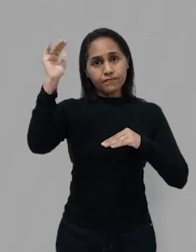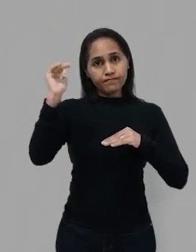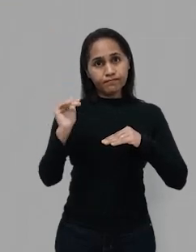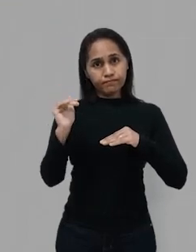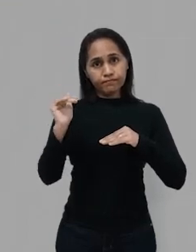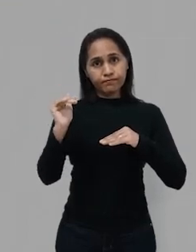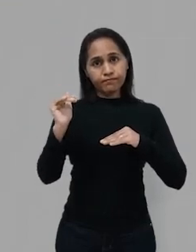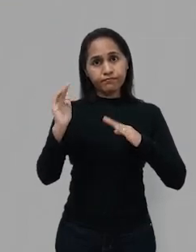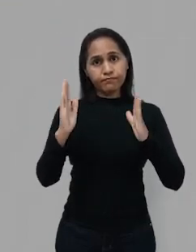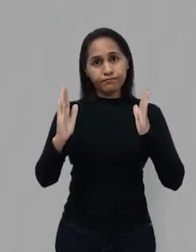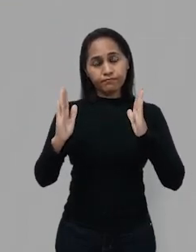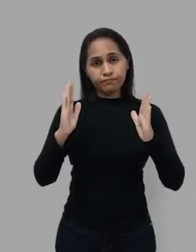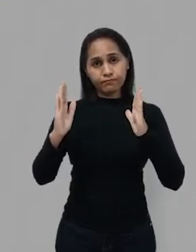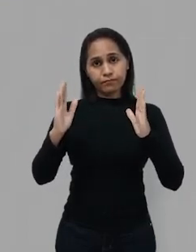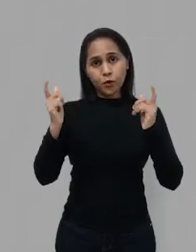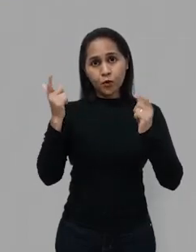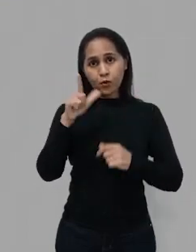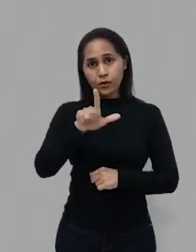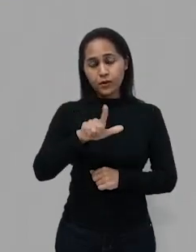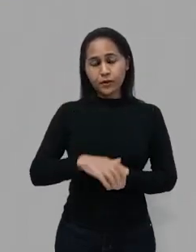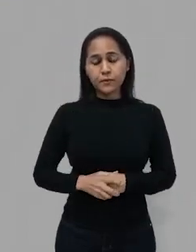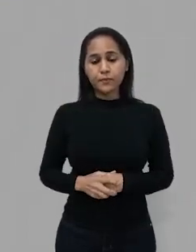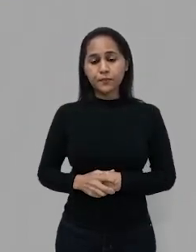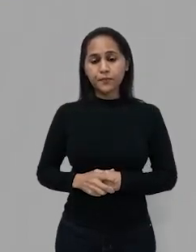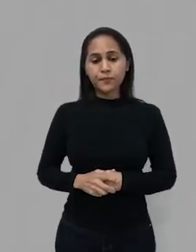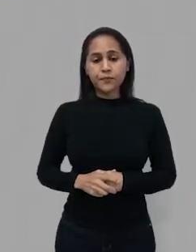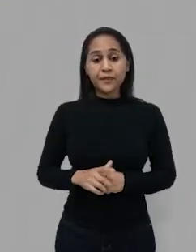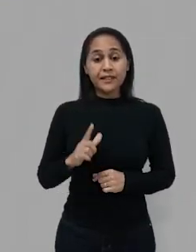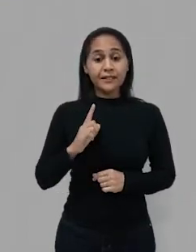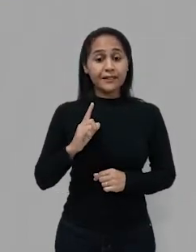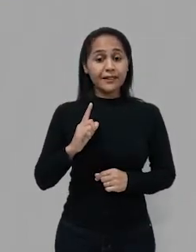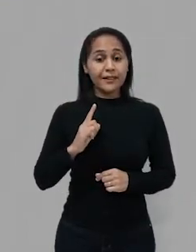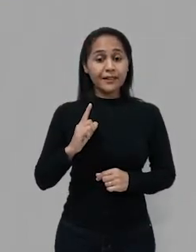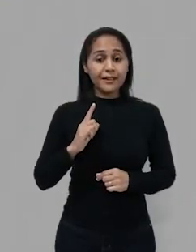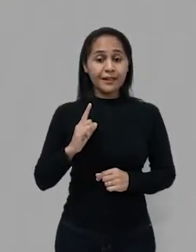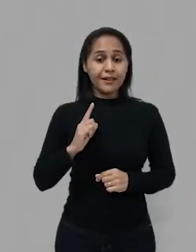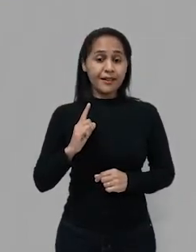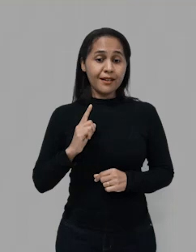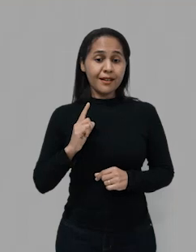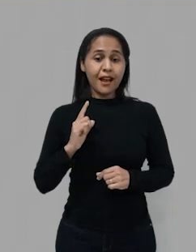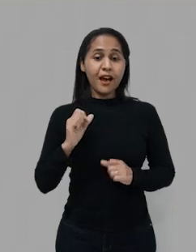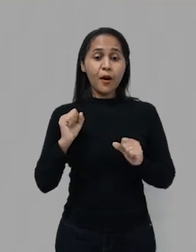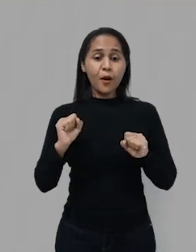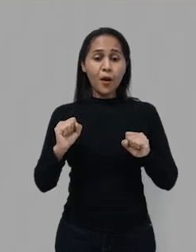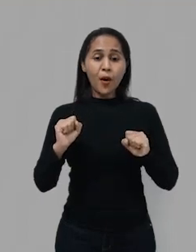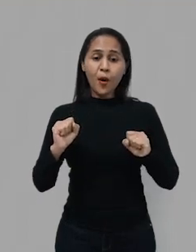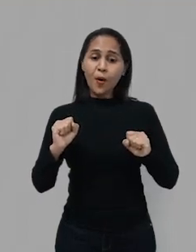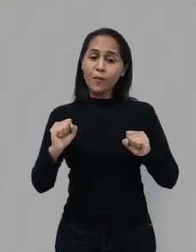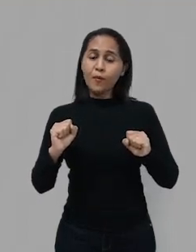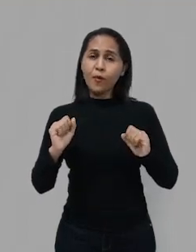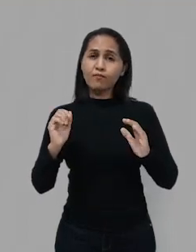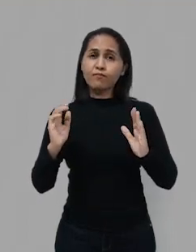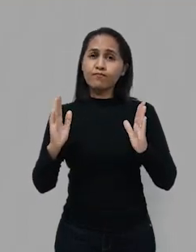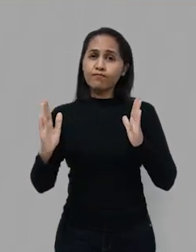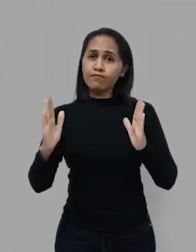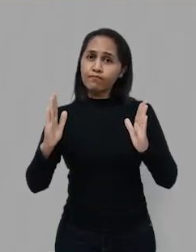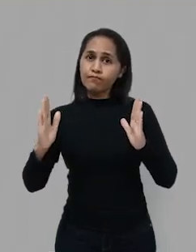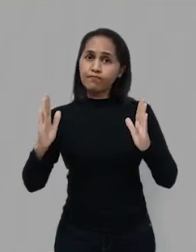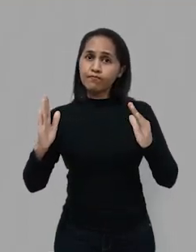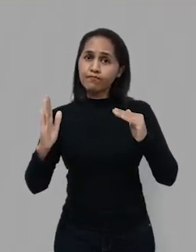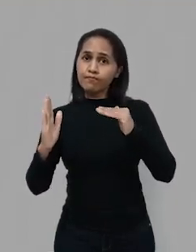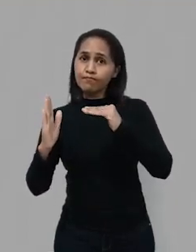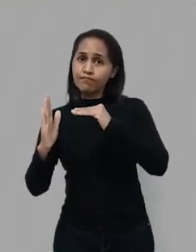mais próximo de 100%, mais ionizada essa solução vai estar. Isso quer dizer